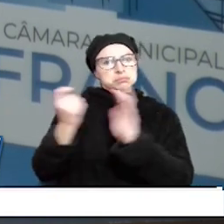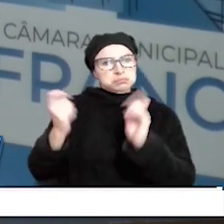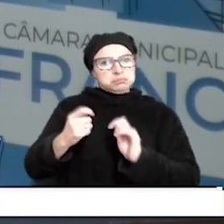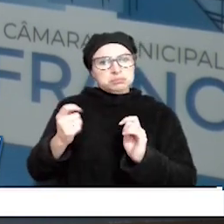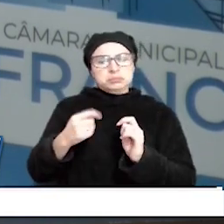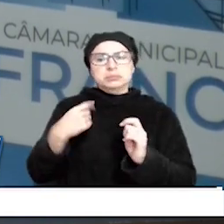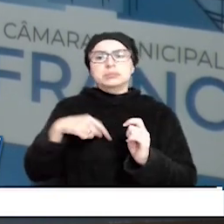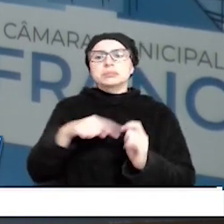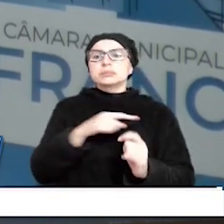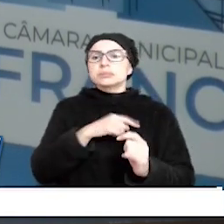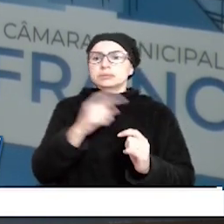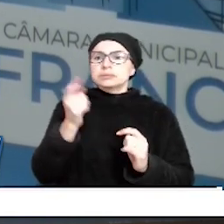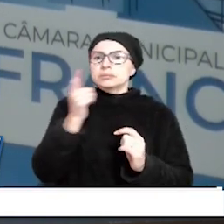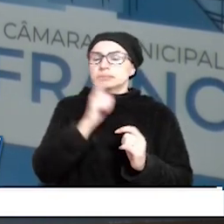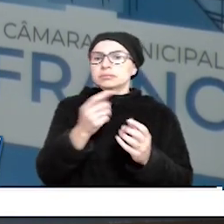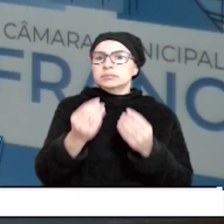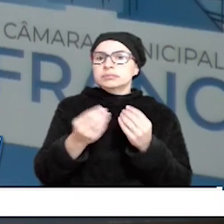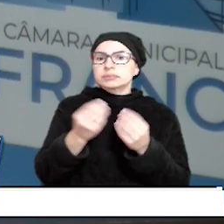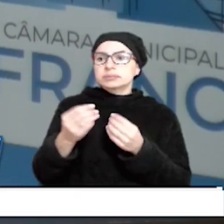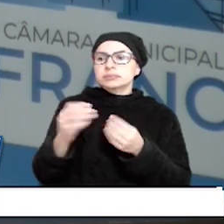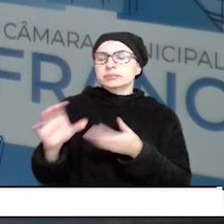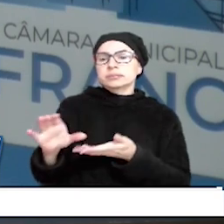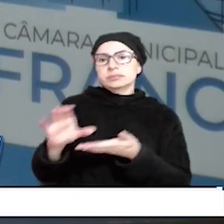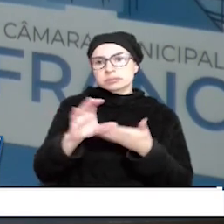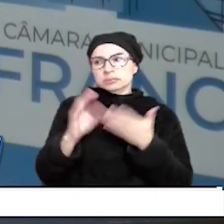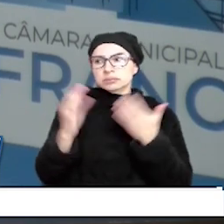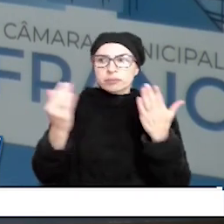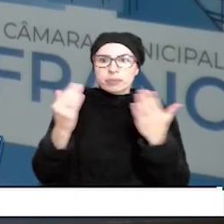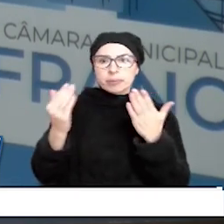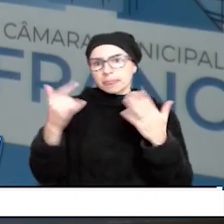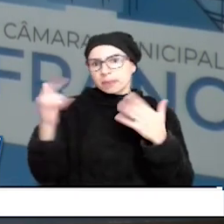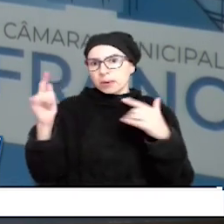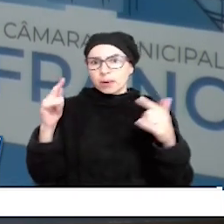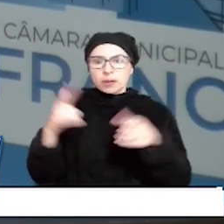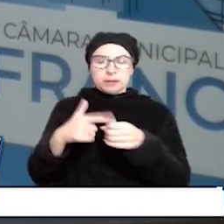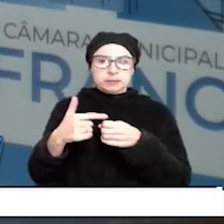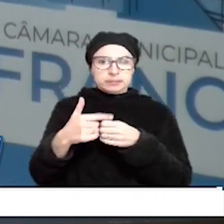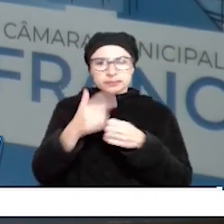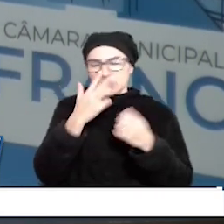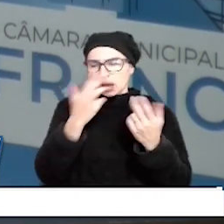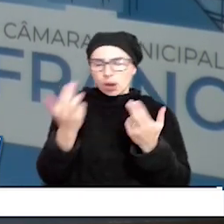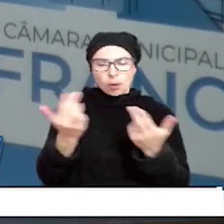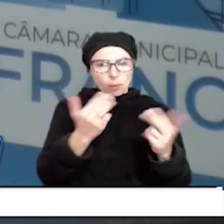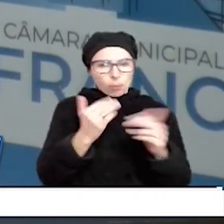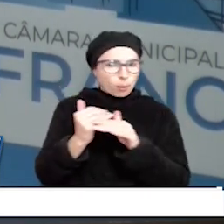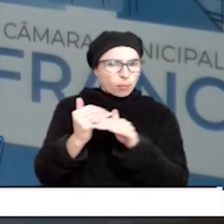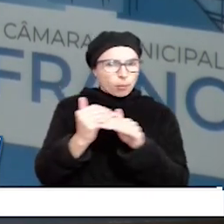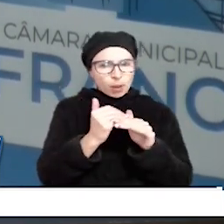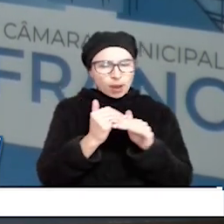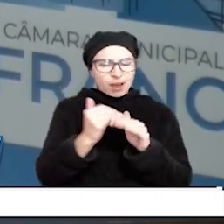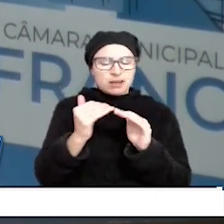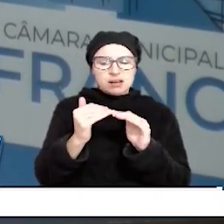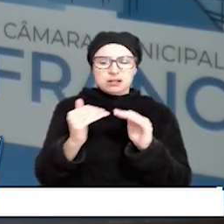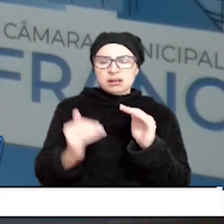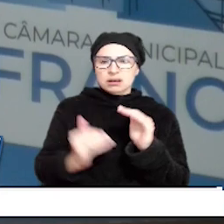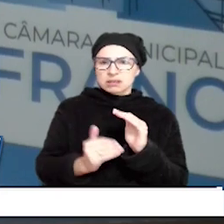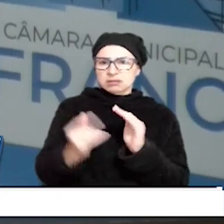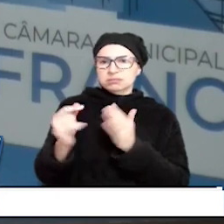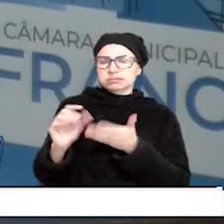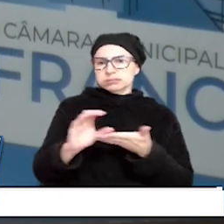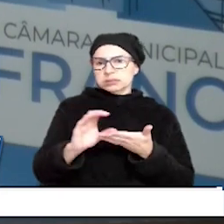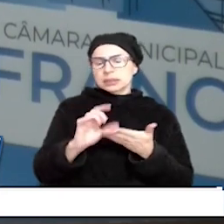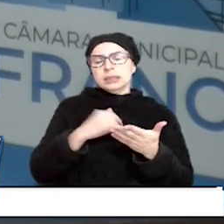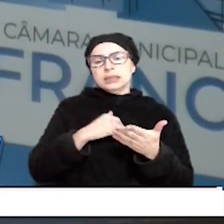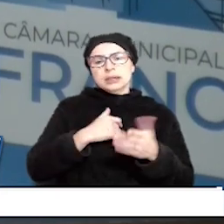temos essa receita comparada a outras cidades do mesmo tamanho, muito abaixo. E é isso que eu tenho